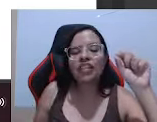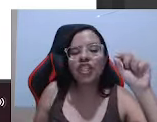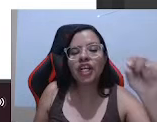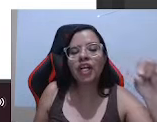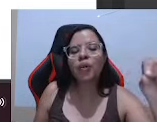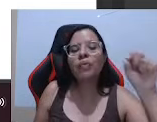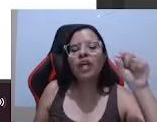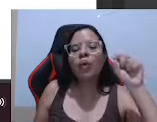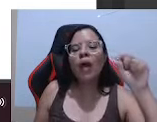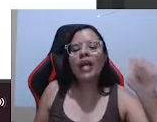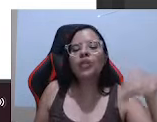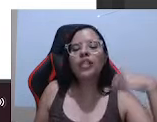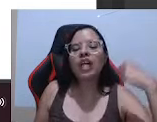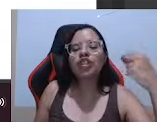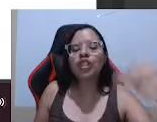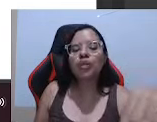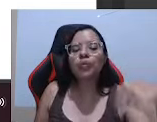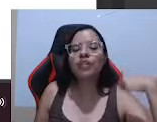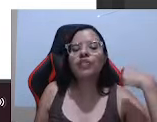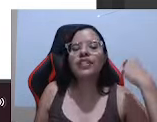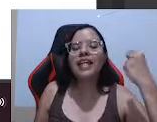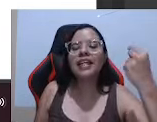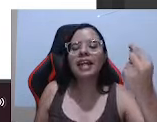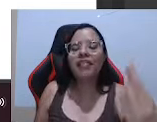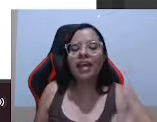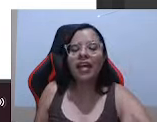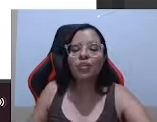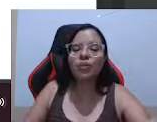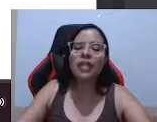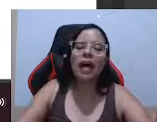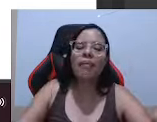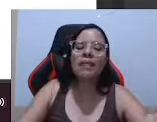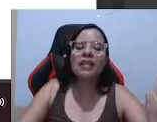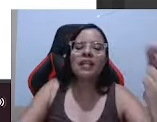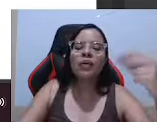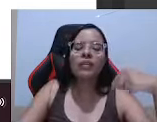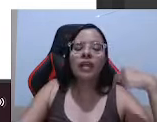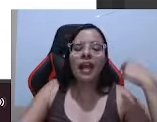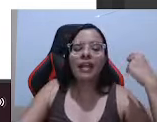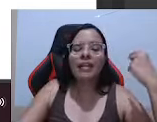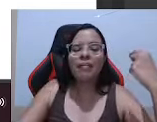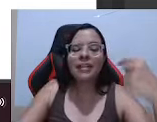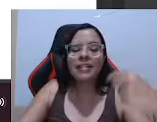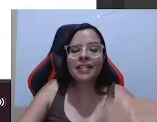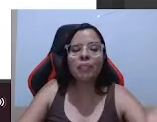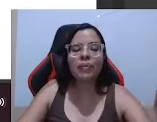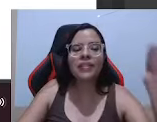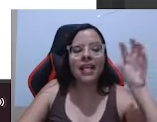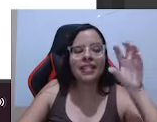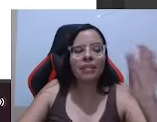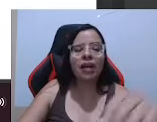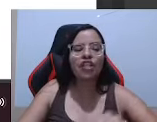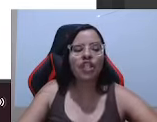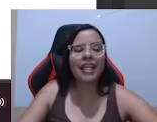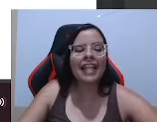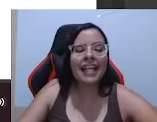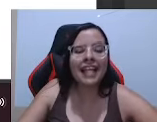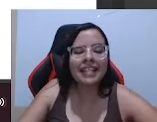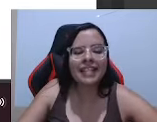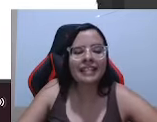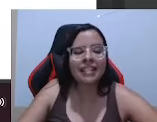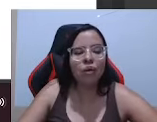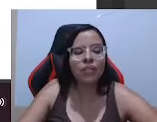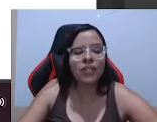está indicando quais os artigos que você deverá estudar. Então, tá bem simples essa parte aqui